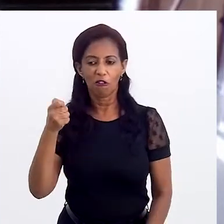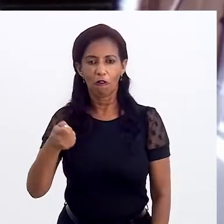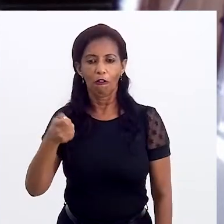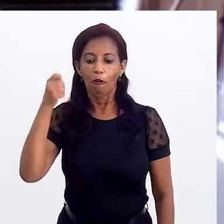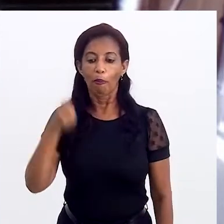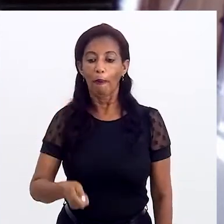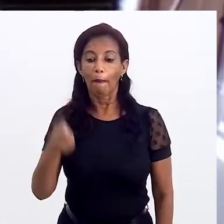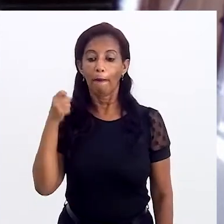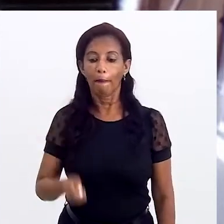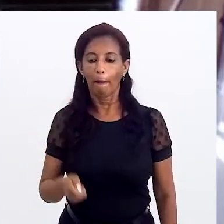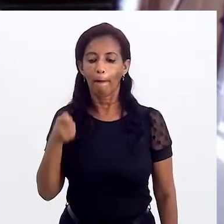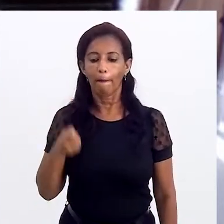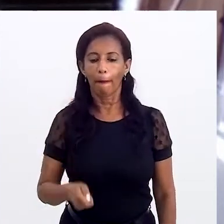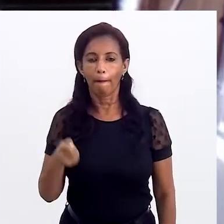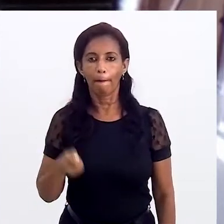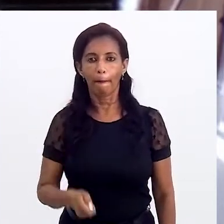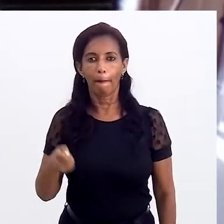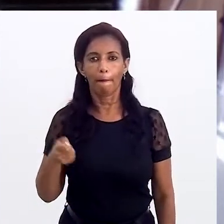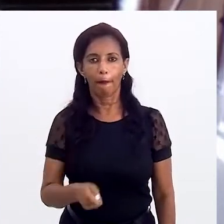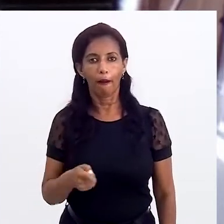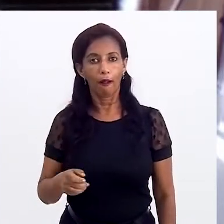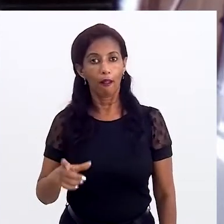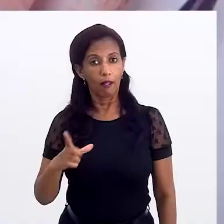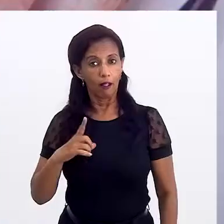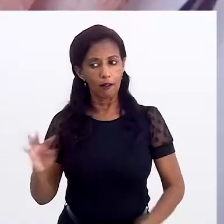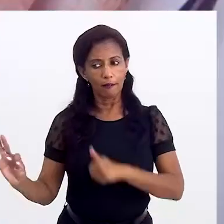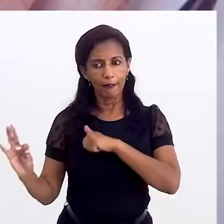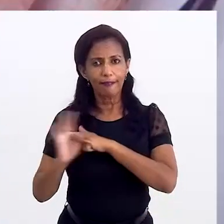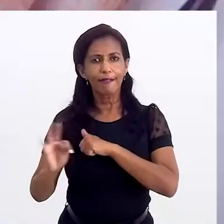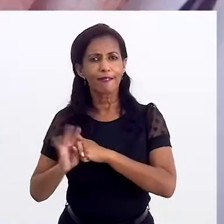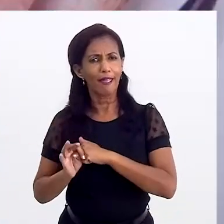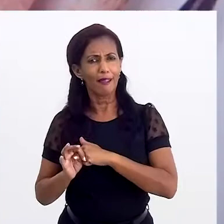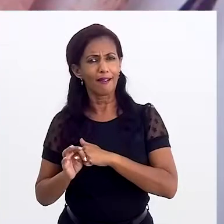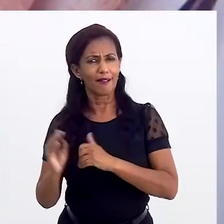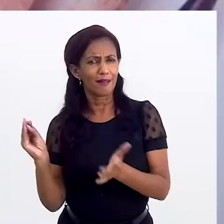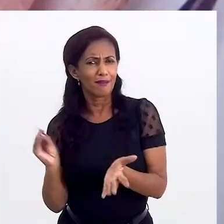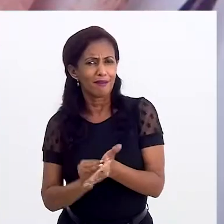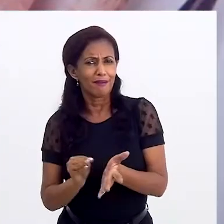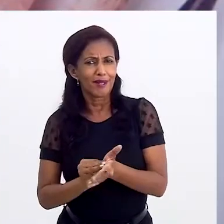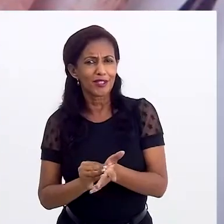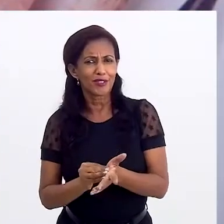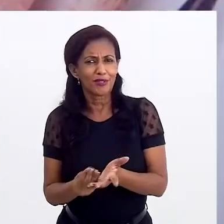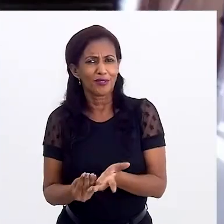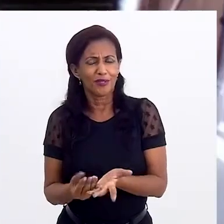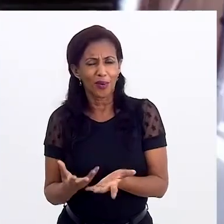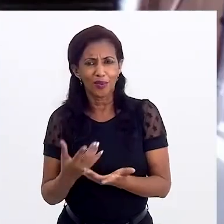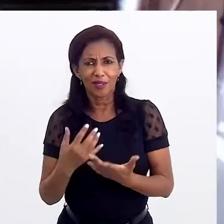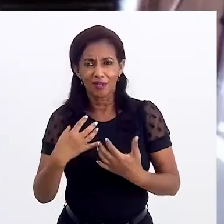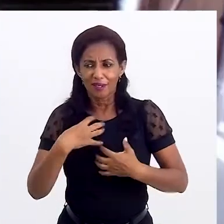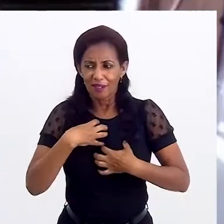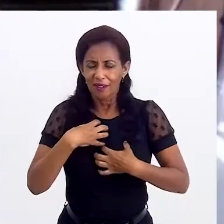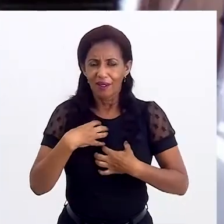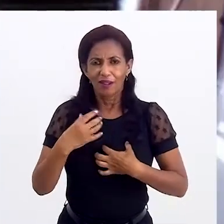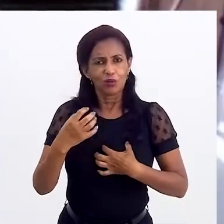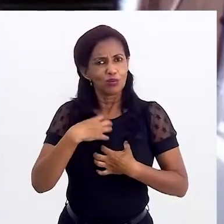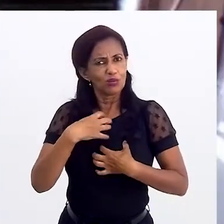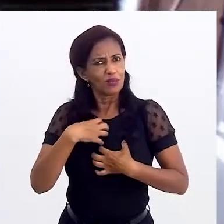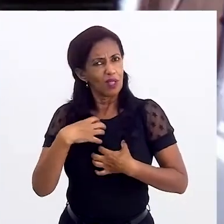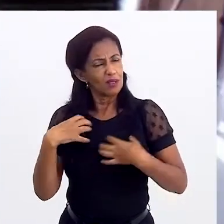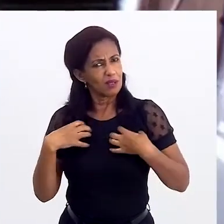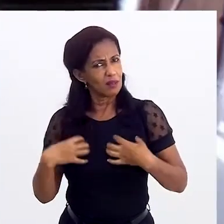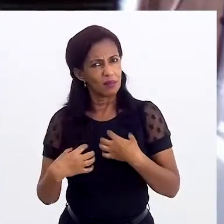música debaixo de palmatória, entendeu? Técnico, né? Tem a técnica, mas não tem a poesia muita do disciplina, negócio.